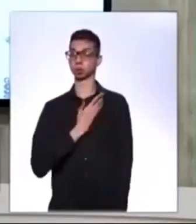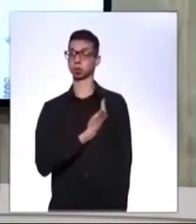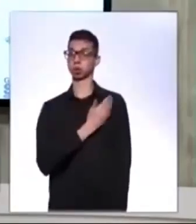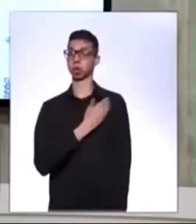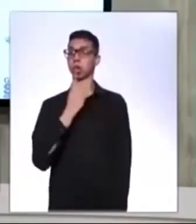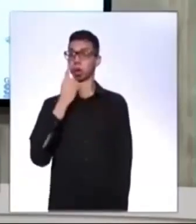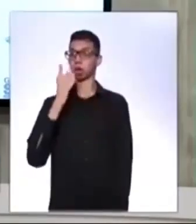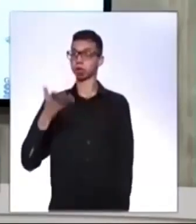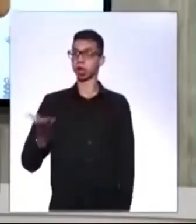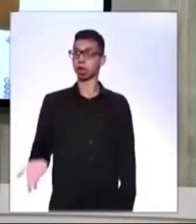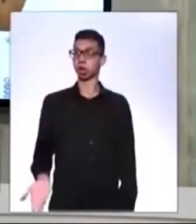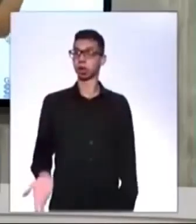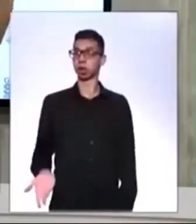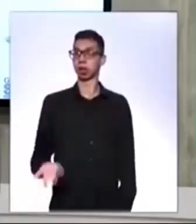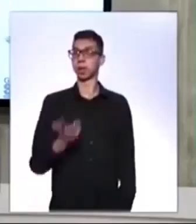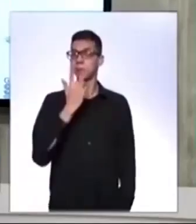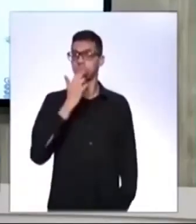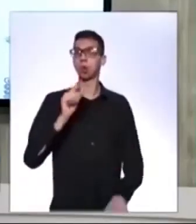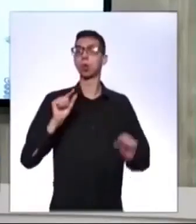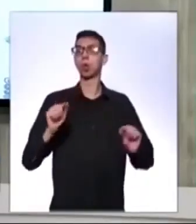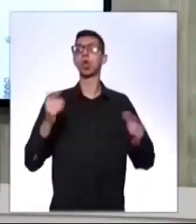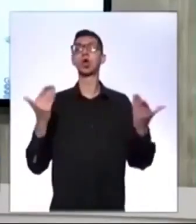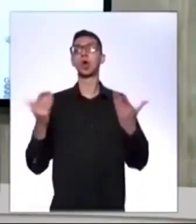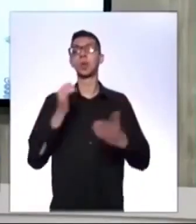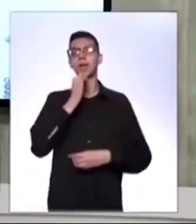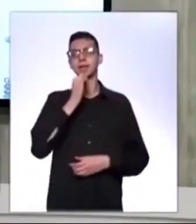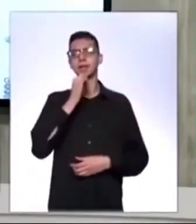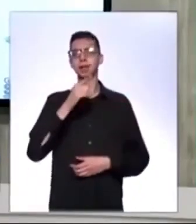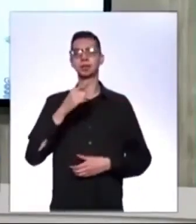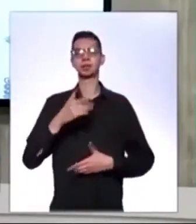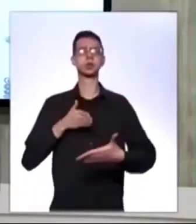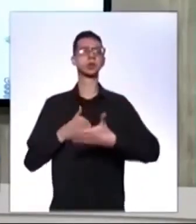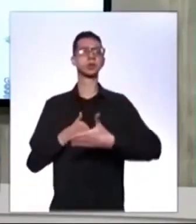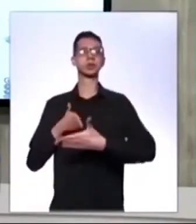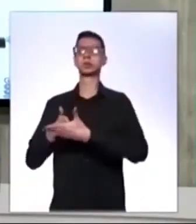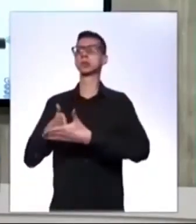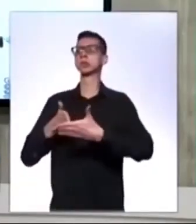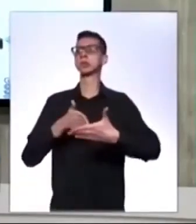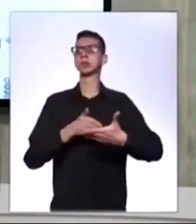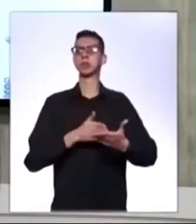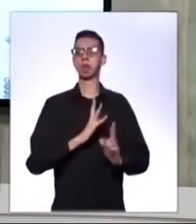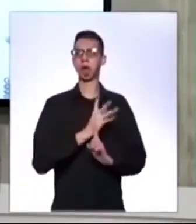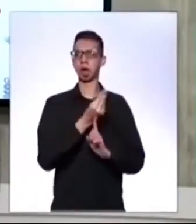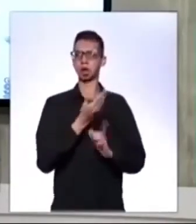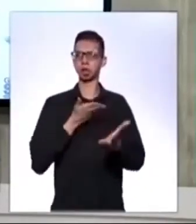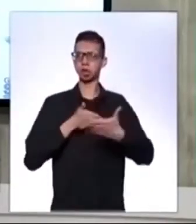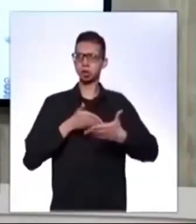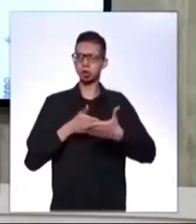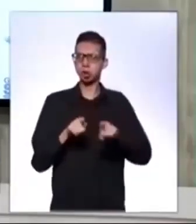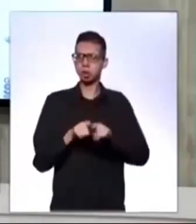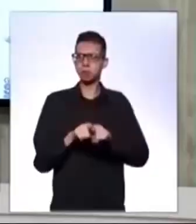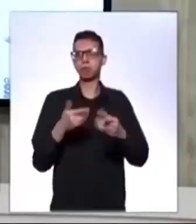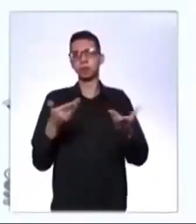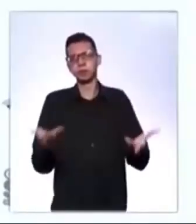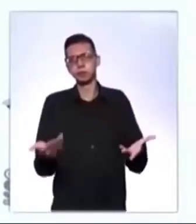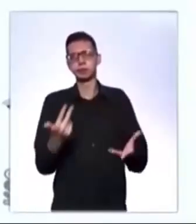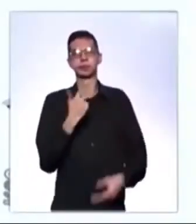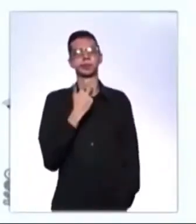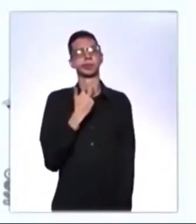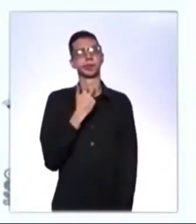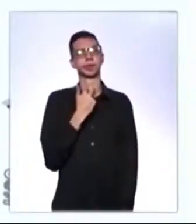aqui fora. Vamos colocar muros dentro da arte também? Hein? Bebê, não pode, né? Vamos juntos? Olha